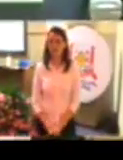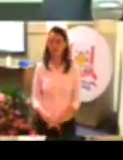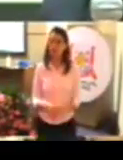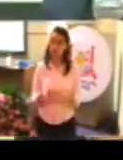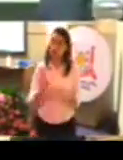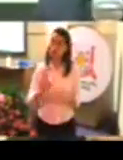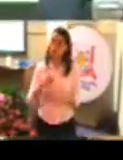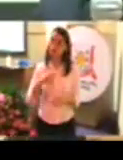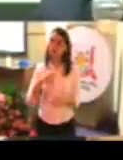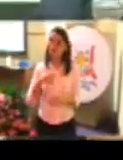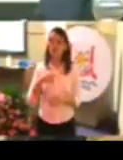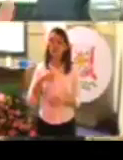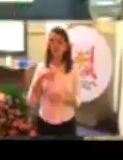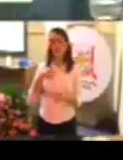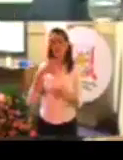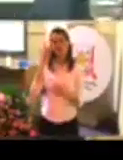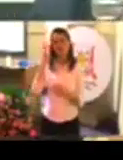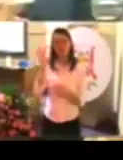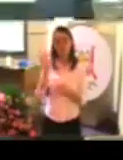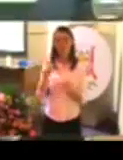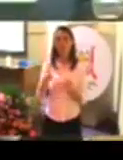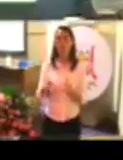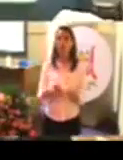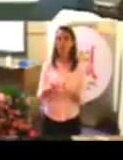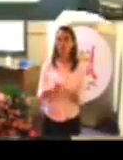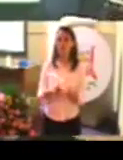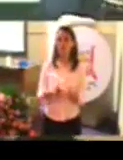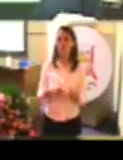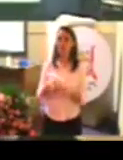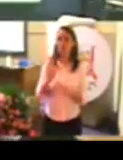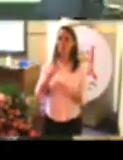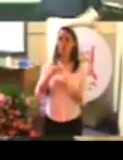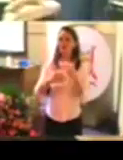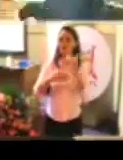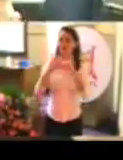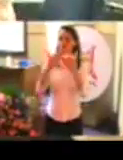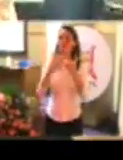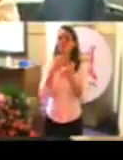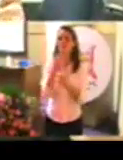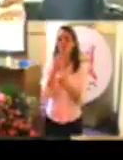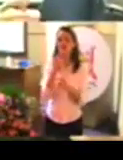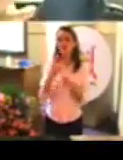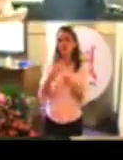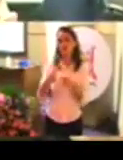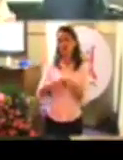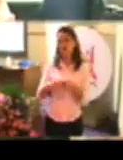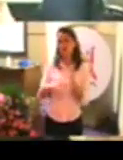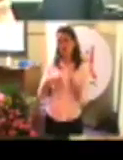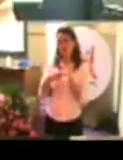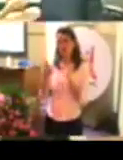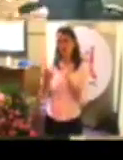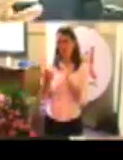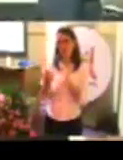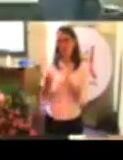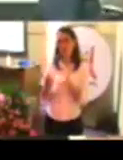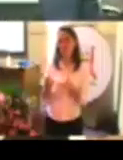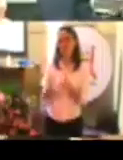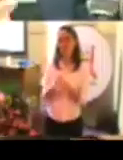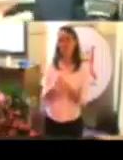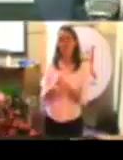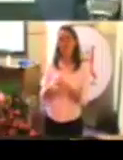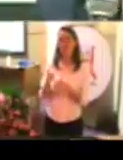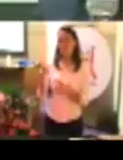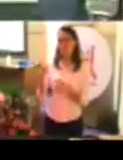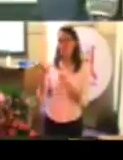Por razões que não cabe aqui discutir, esse modelo não vingou. Porque, primeiro,